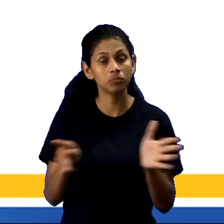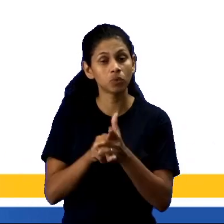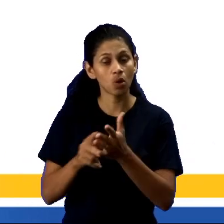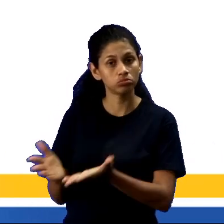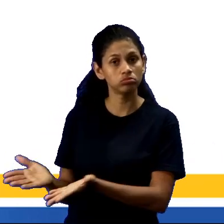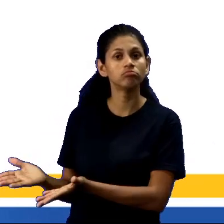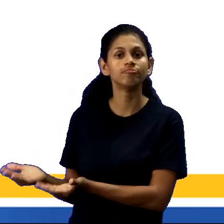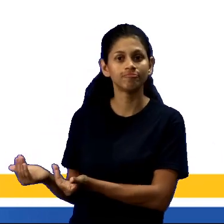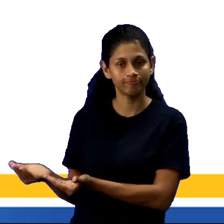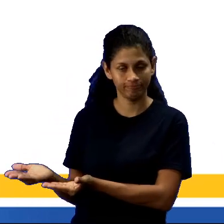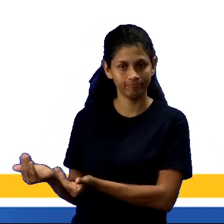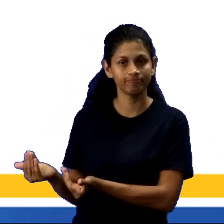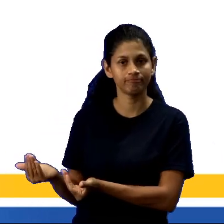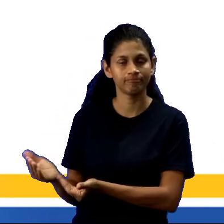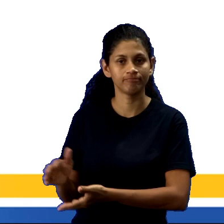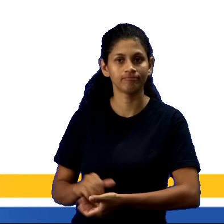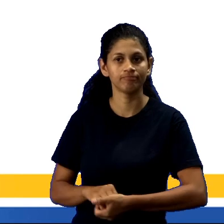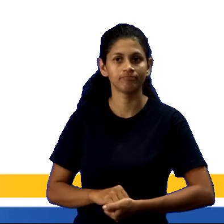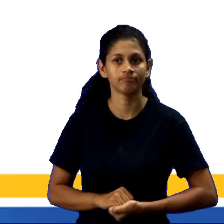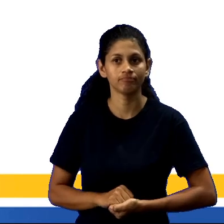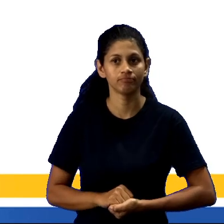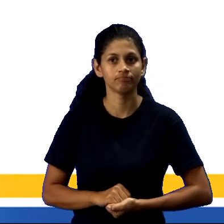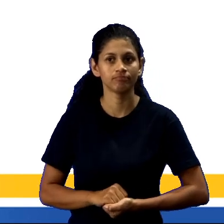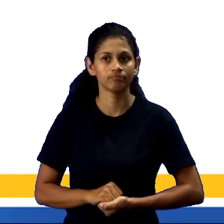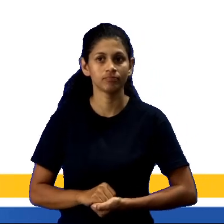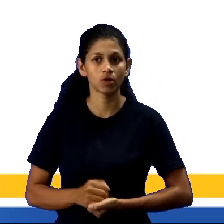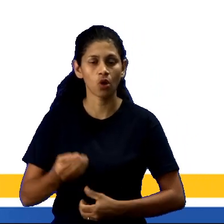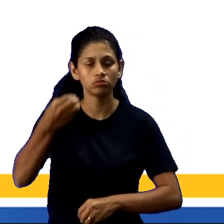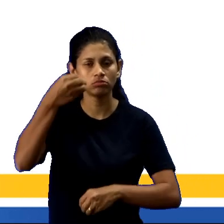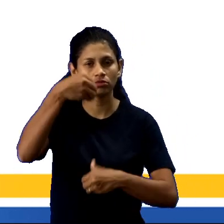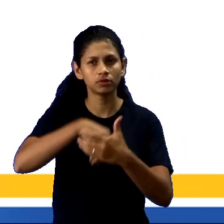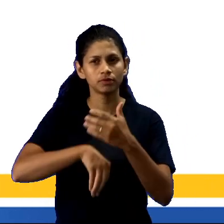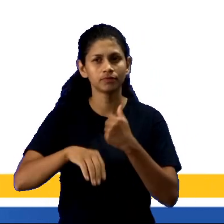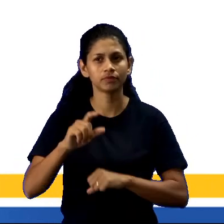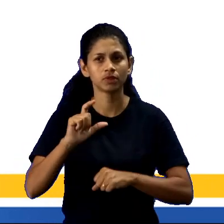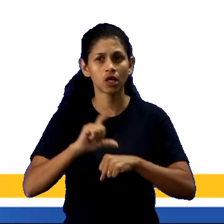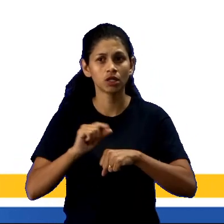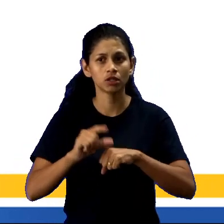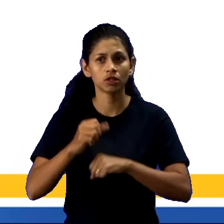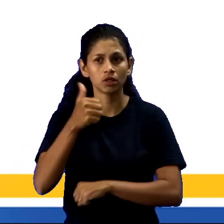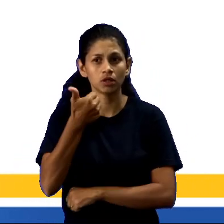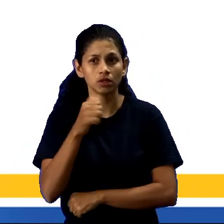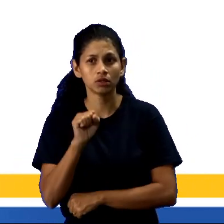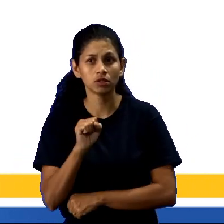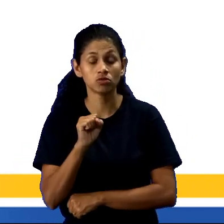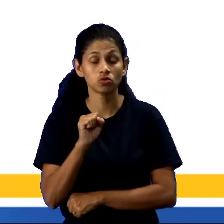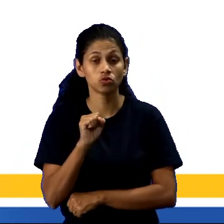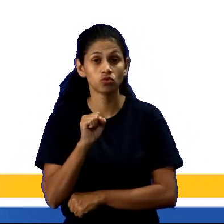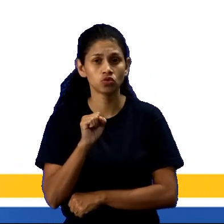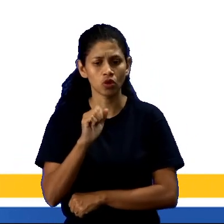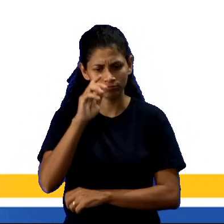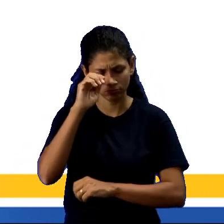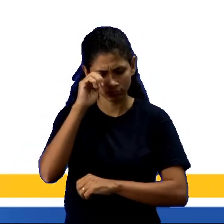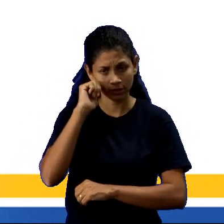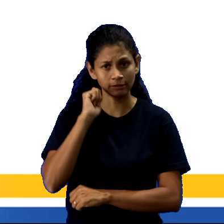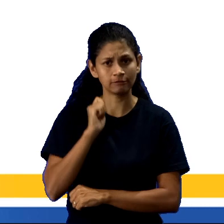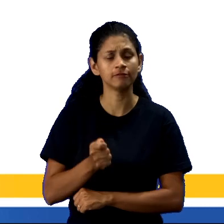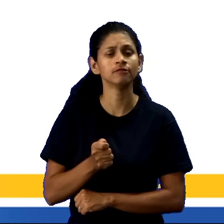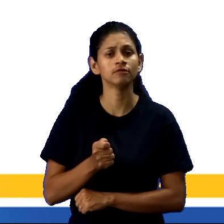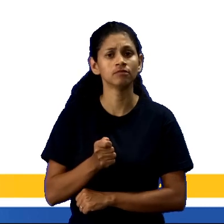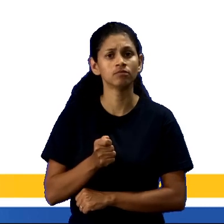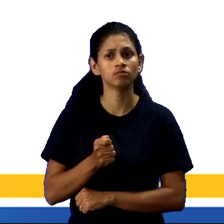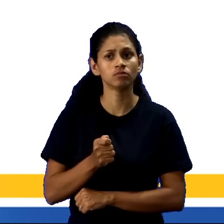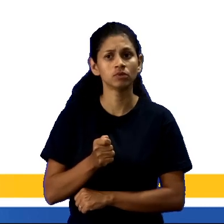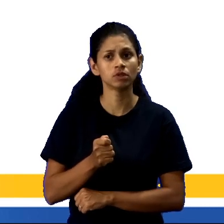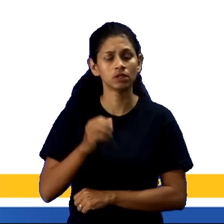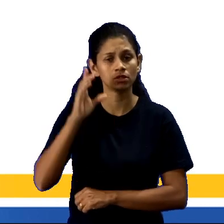a isso? Olha só o artigo 18, dentro do ECA, é dever de todos velar pela